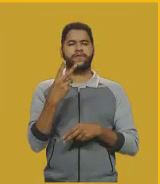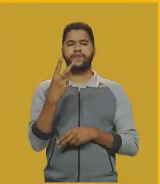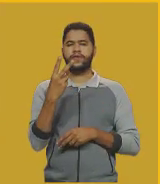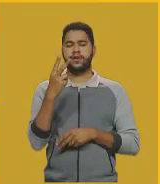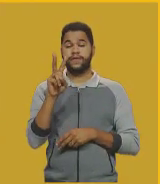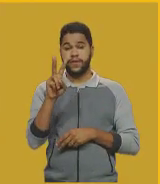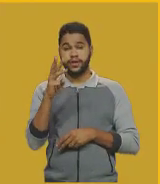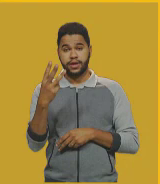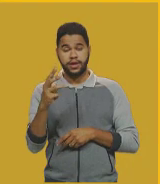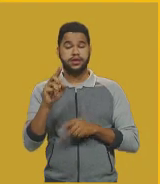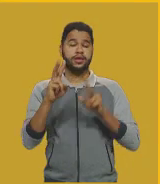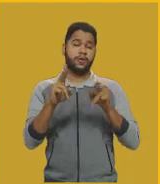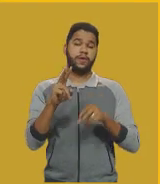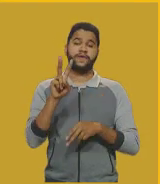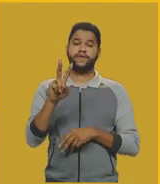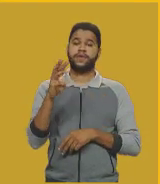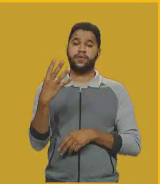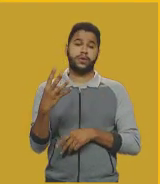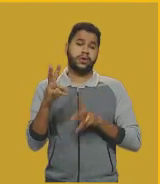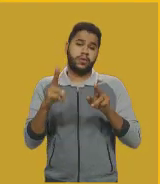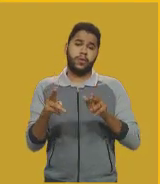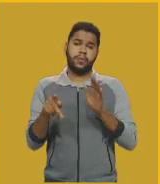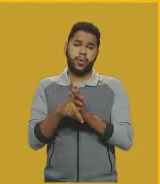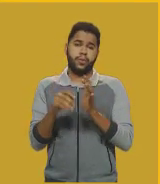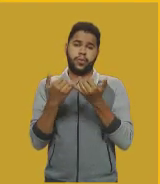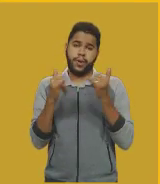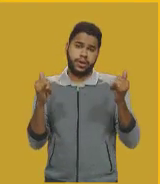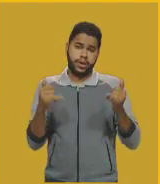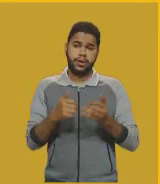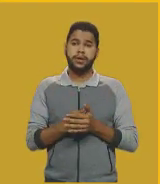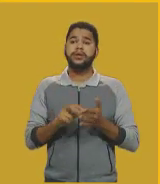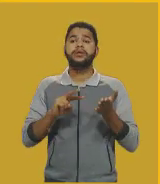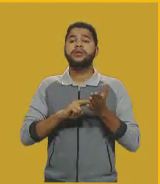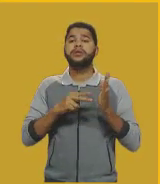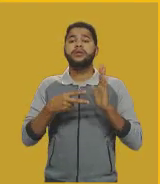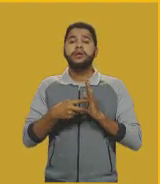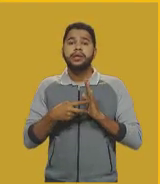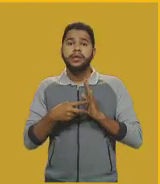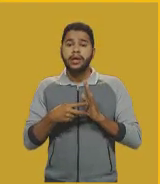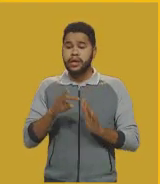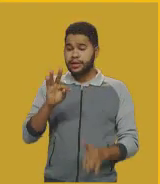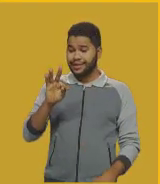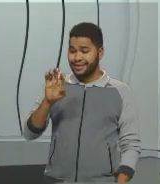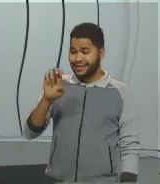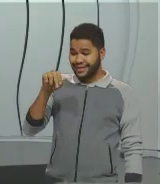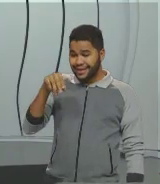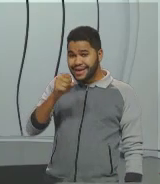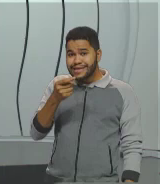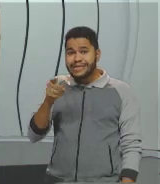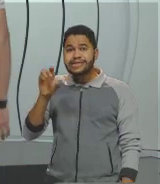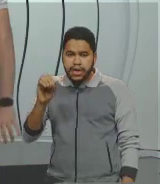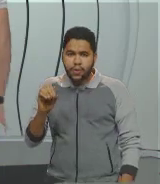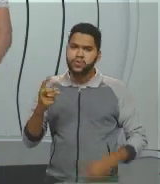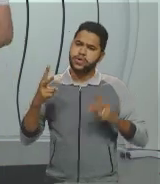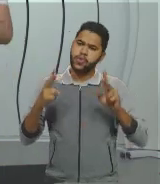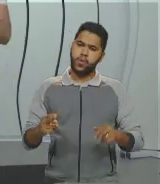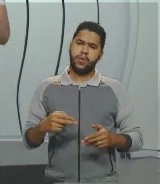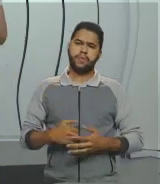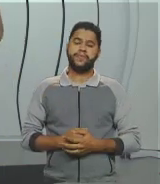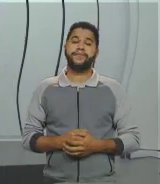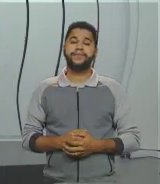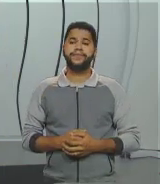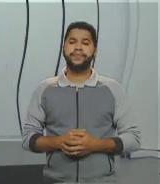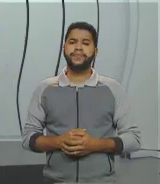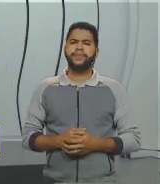V4, que é igual ao V da bateria, tá ok? Ou seja, as tensões são iguais. Bom,